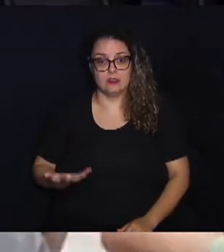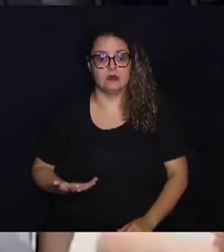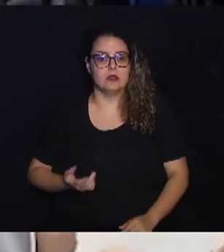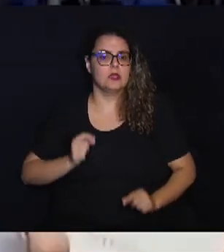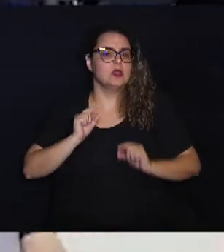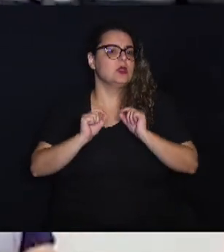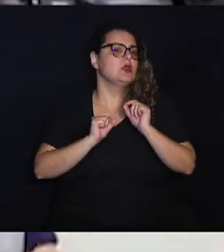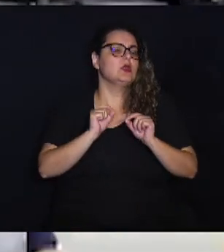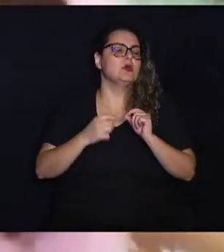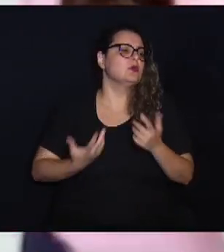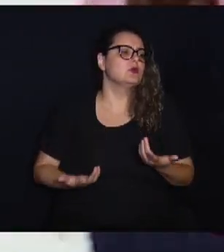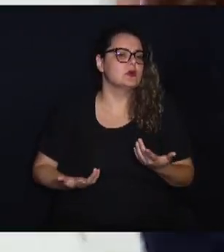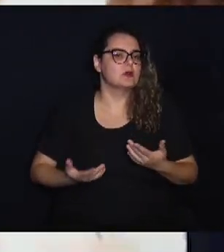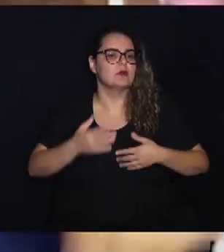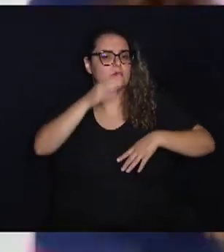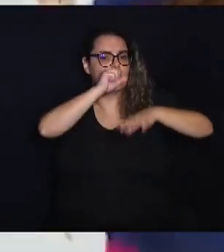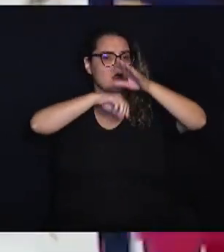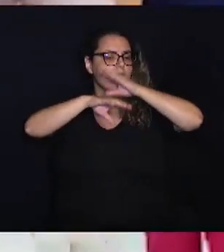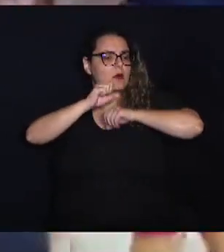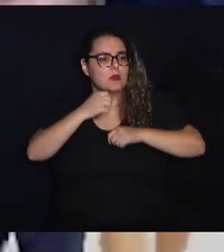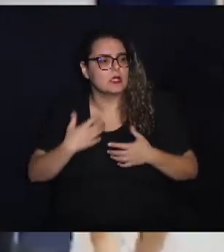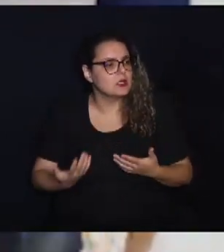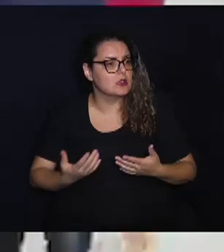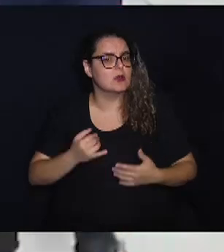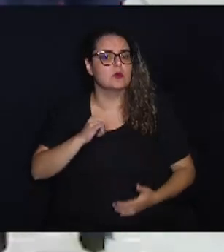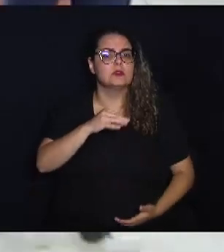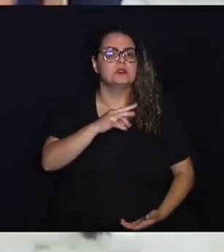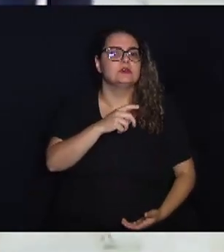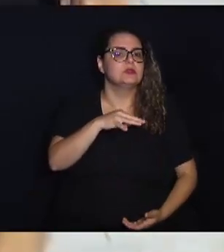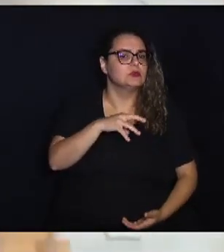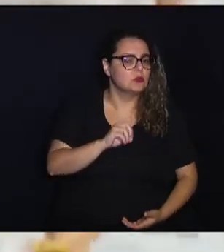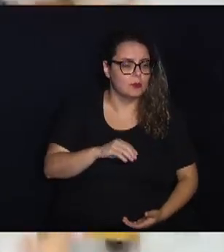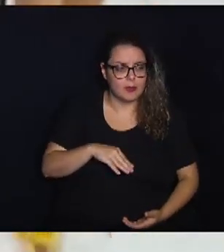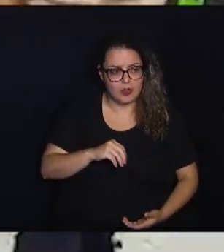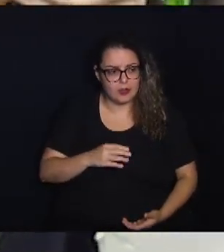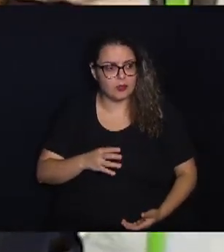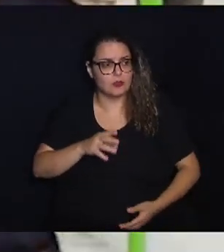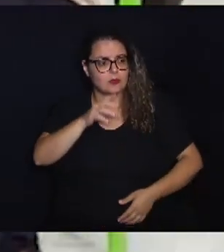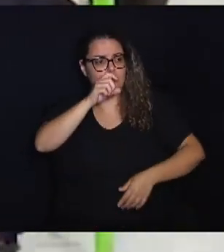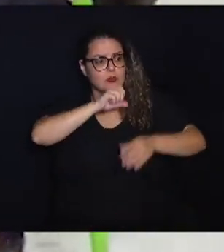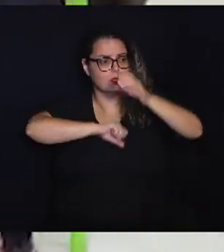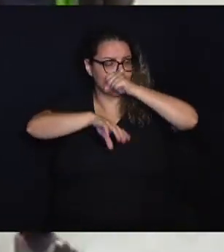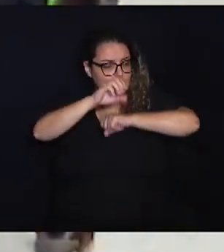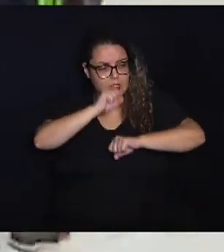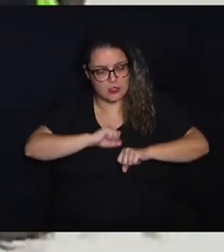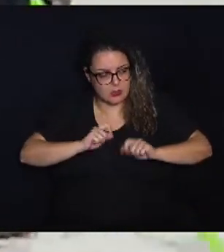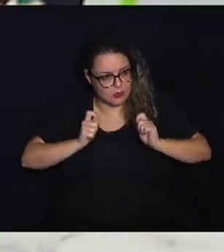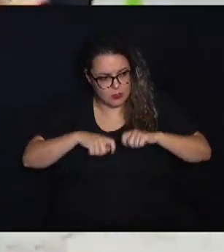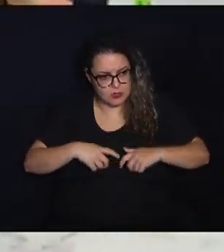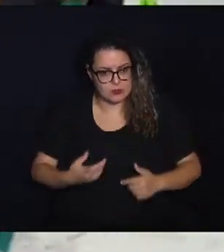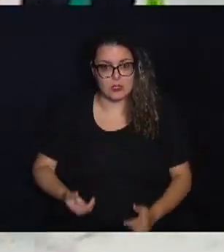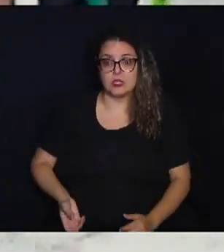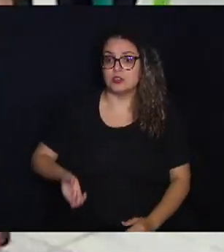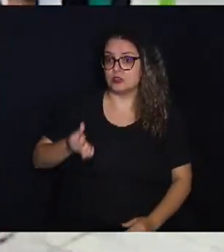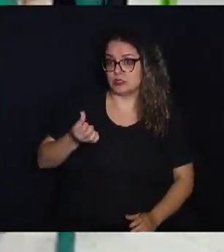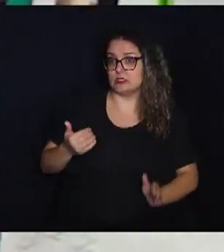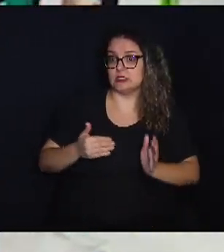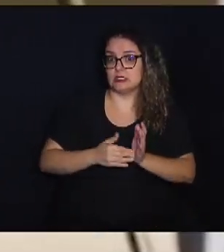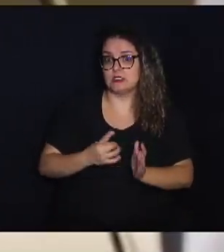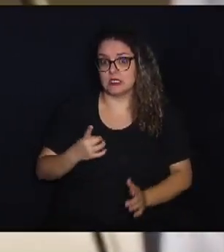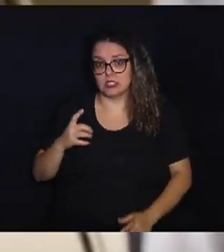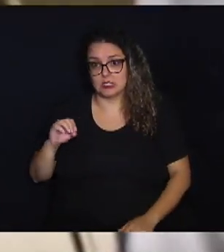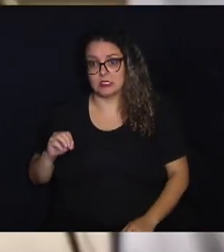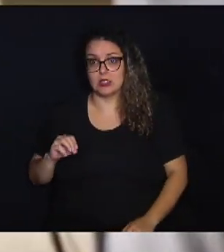Nota? Como são os cursos? Quais são os instrumentos que os jovens têm a possibilidade de aprender? Isso. De 6 a 10 anos, né, é